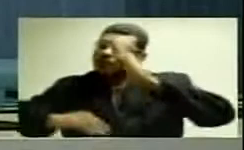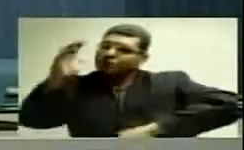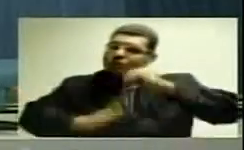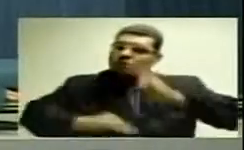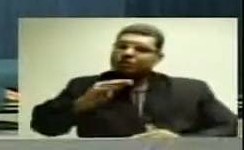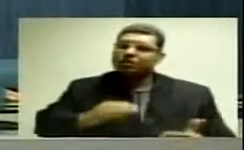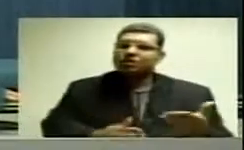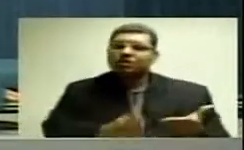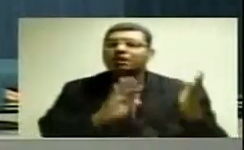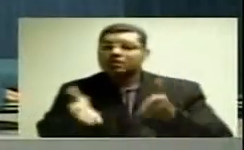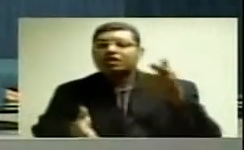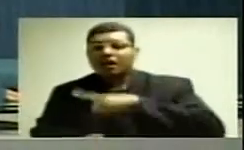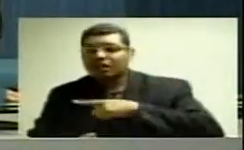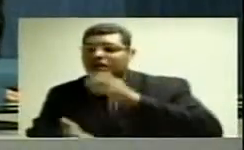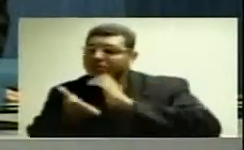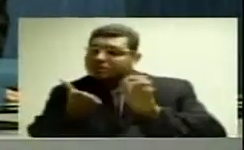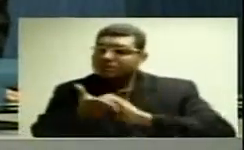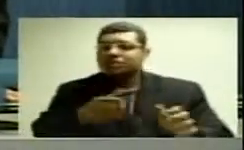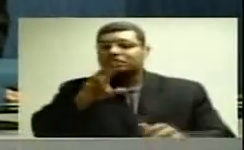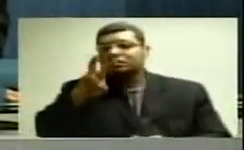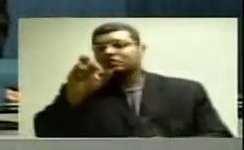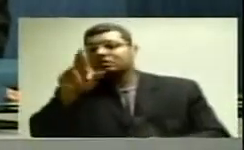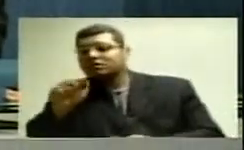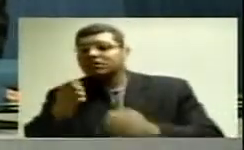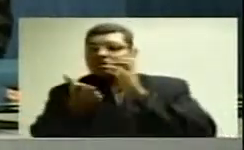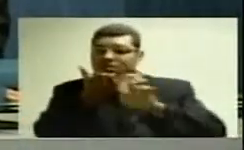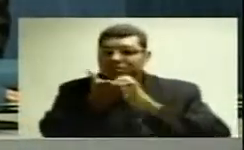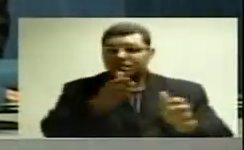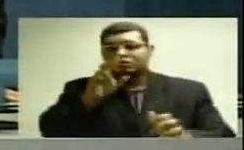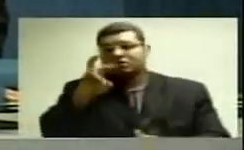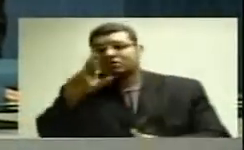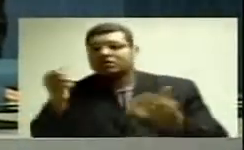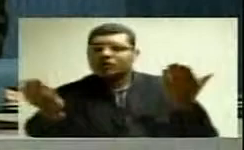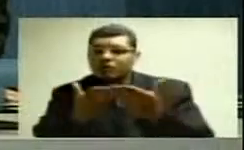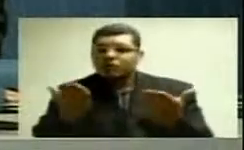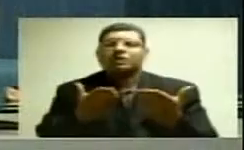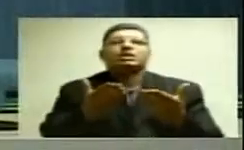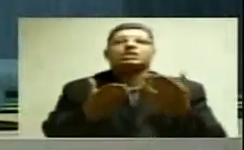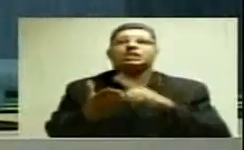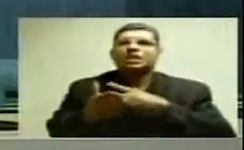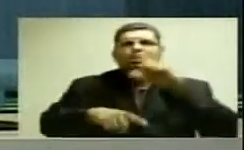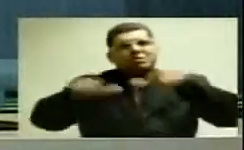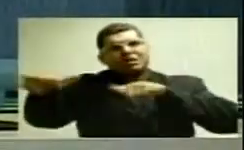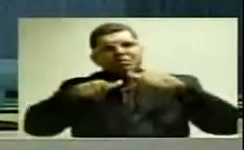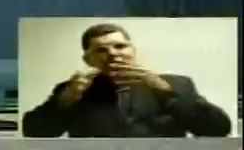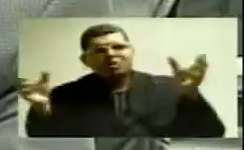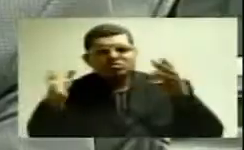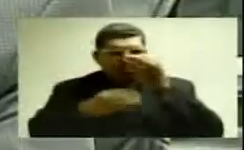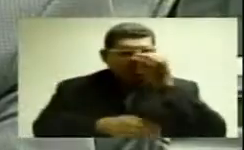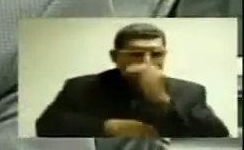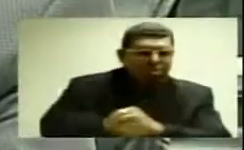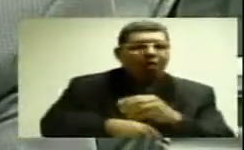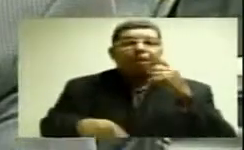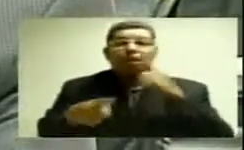obra presente nas secretarias de vara. As secretarias de vara hoje, deputado Luiz Castro, têm um trabalho muito